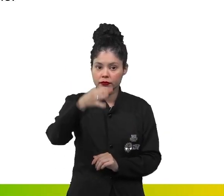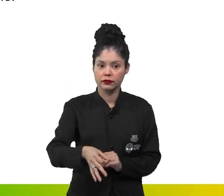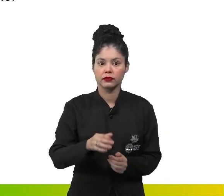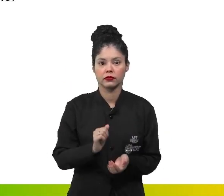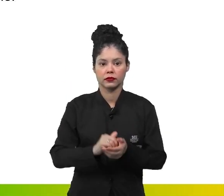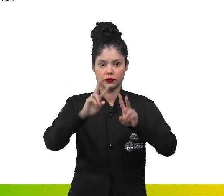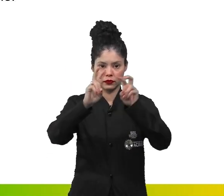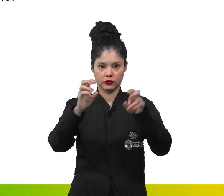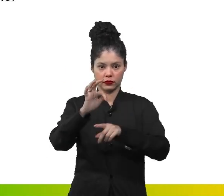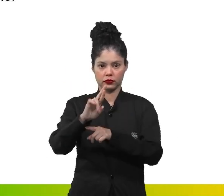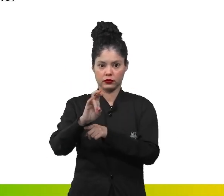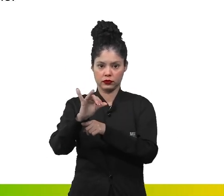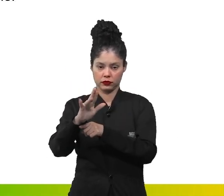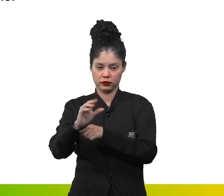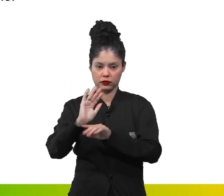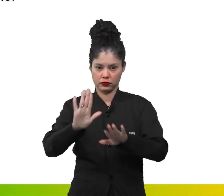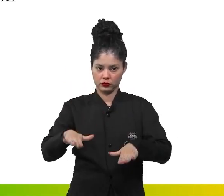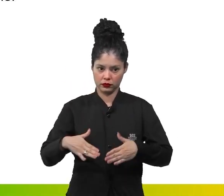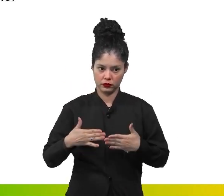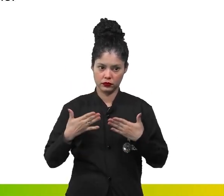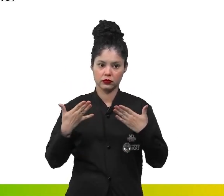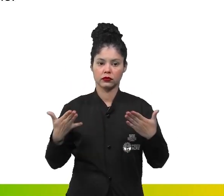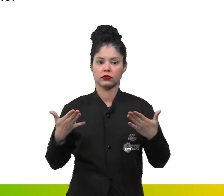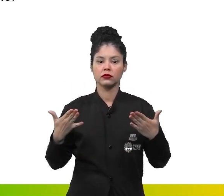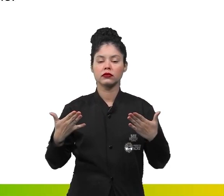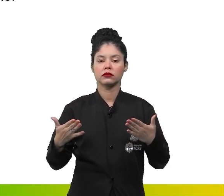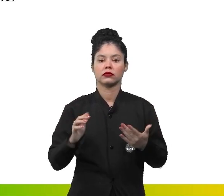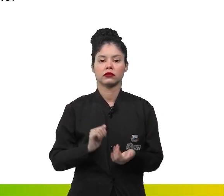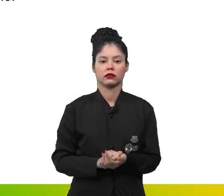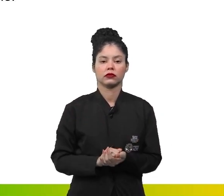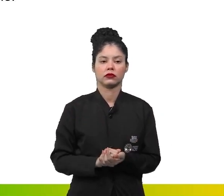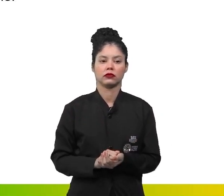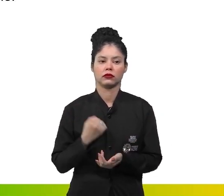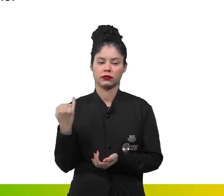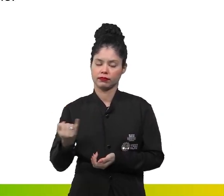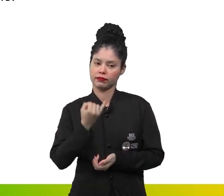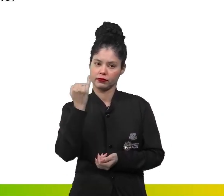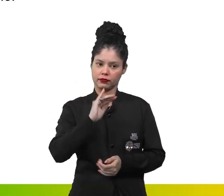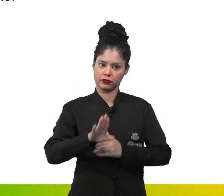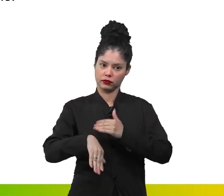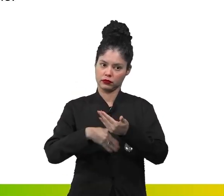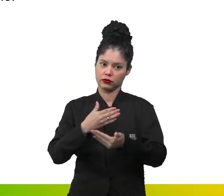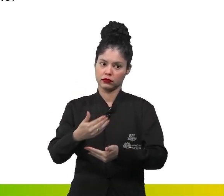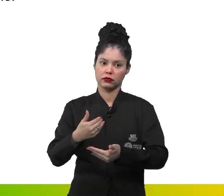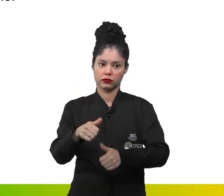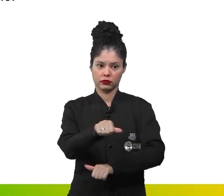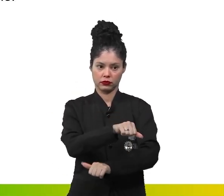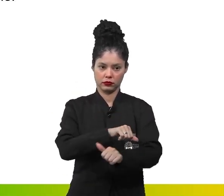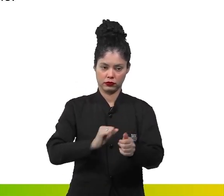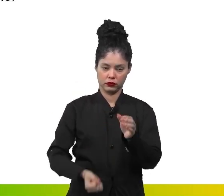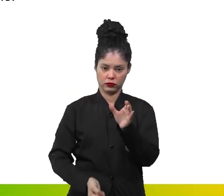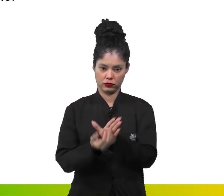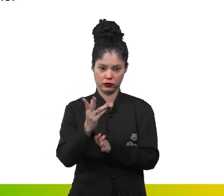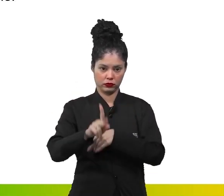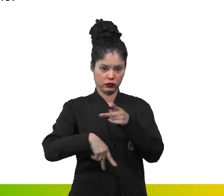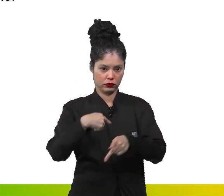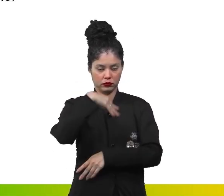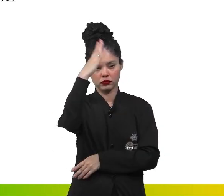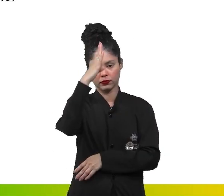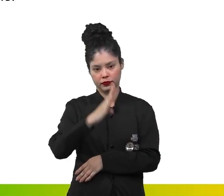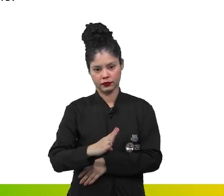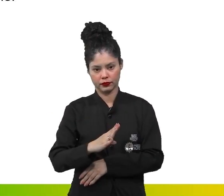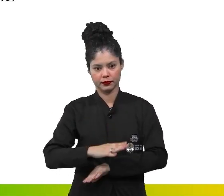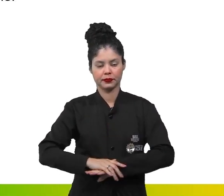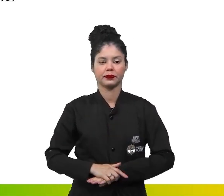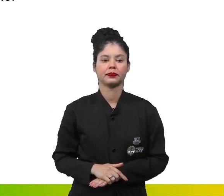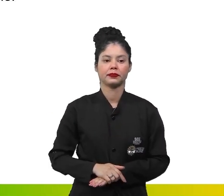correta sobre quais etnias foram as principais no processo de formação